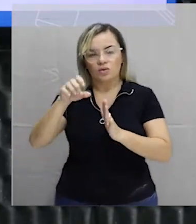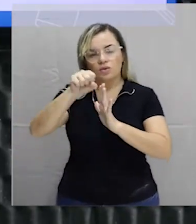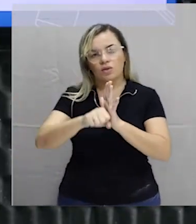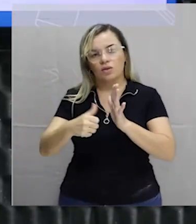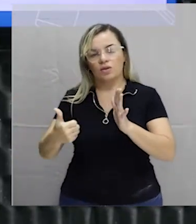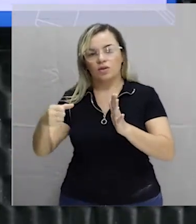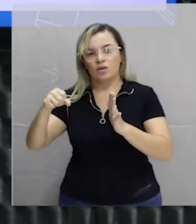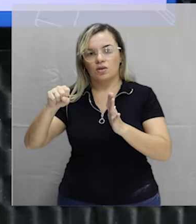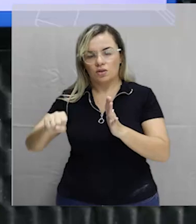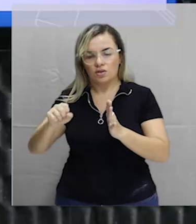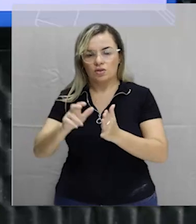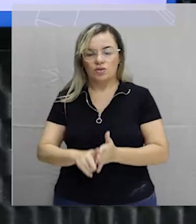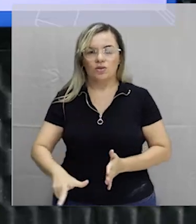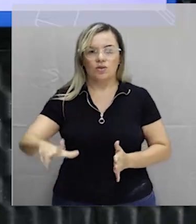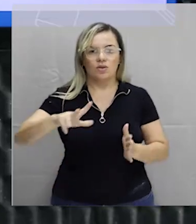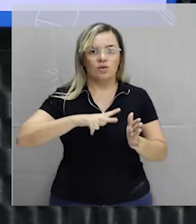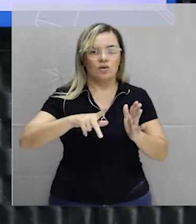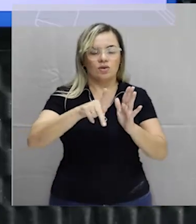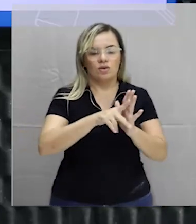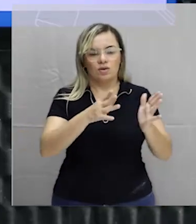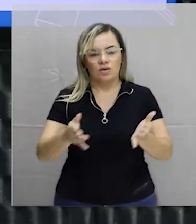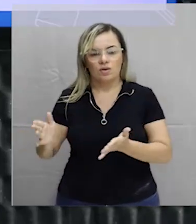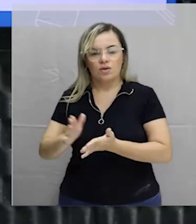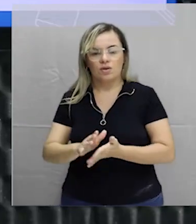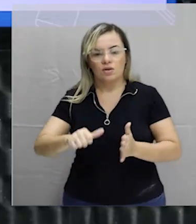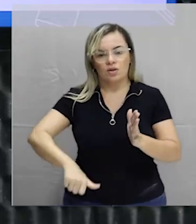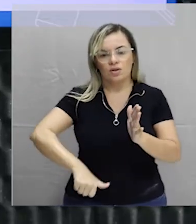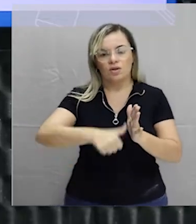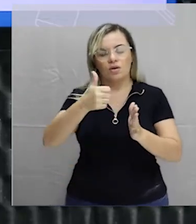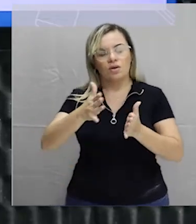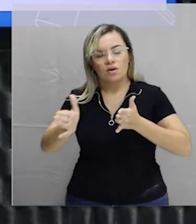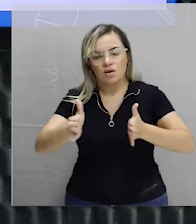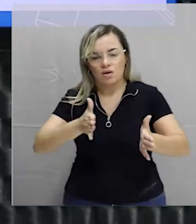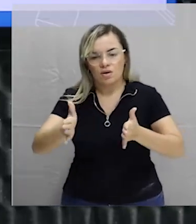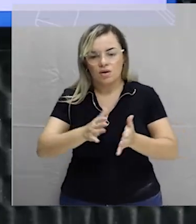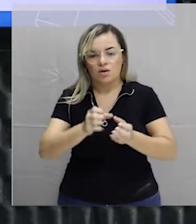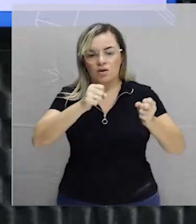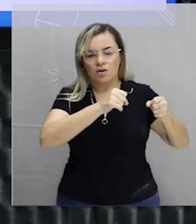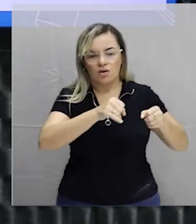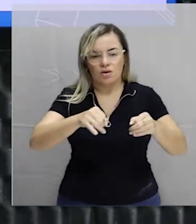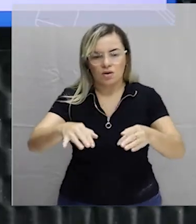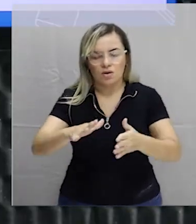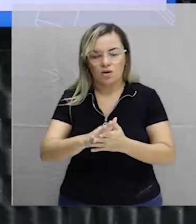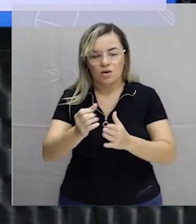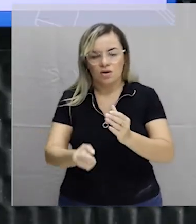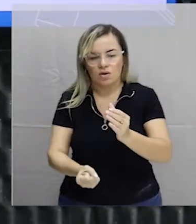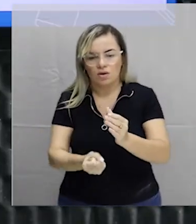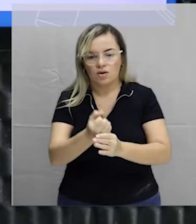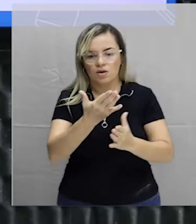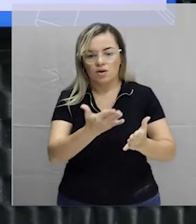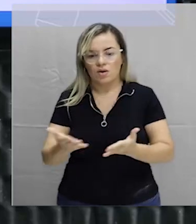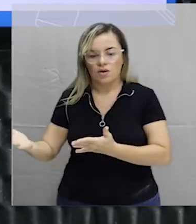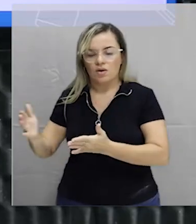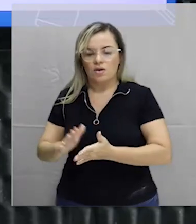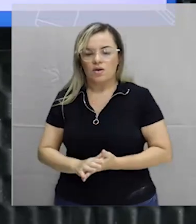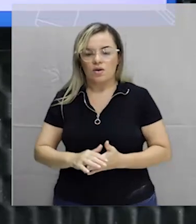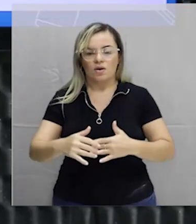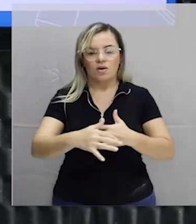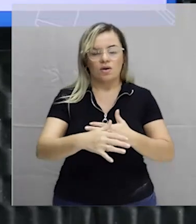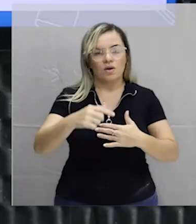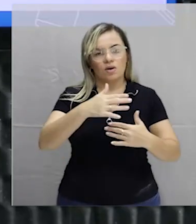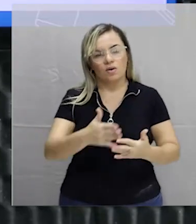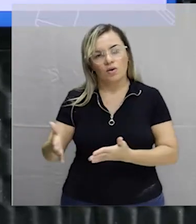ok? Nessa primeira fase de colonização, nós teremos ainda também a criação do Estado Colonial do Maranhão e